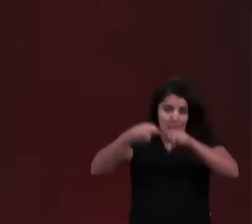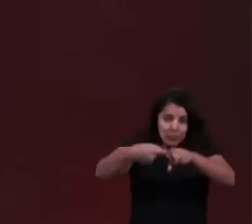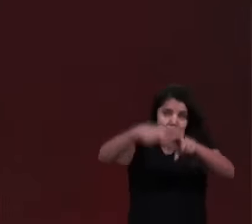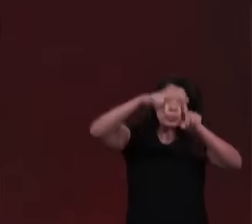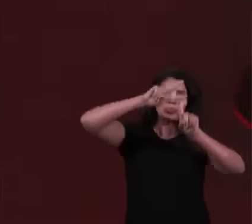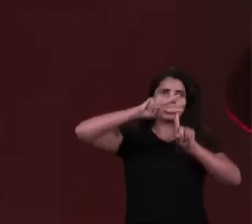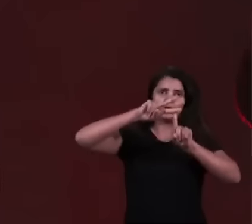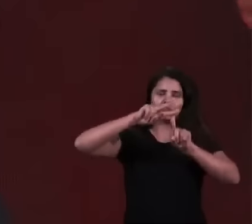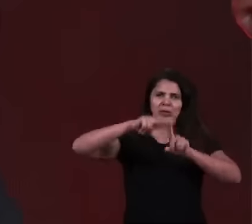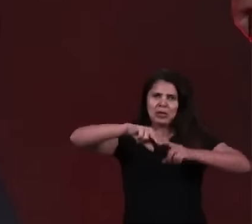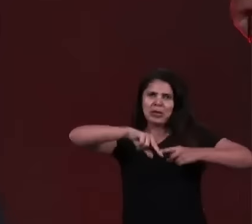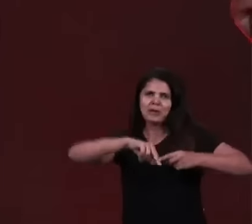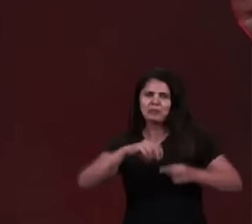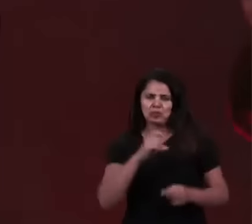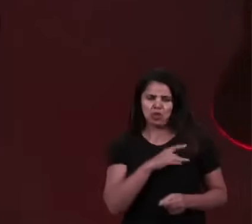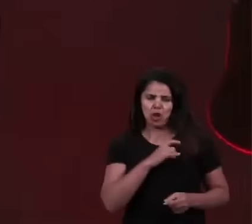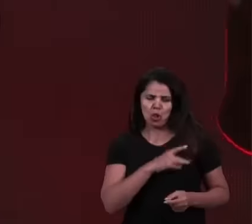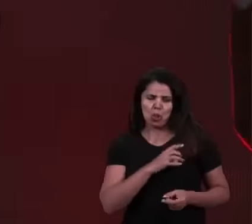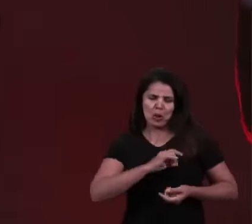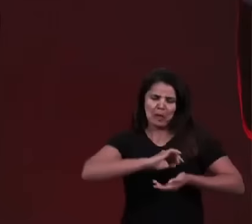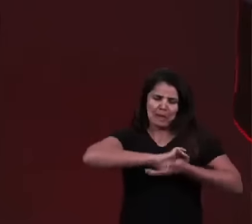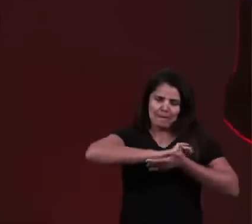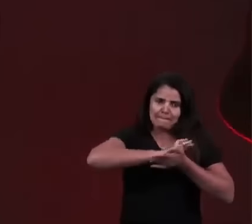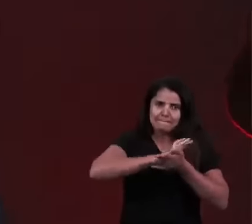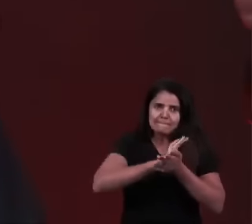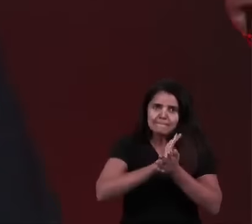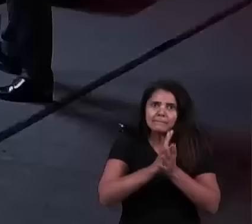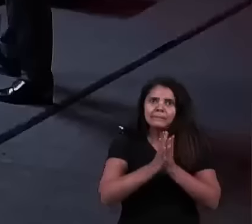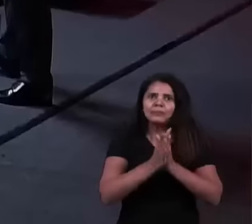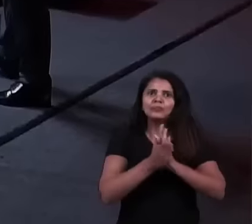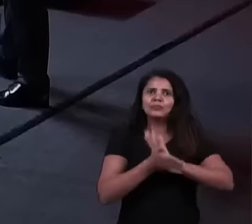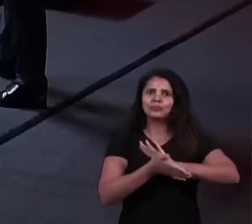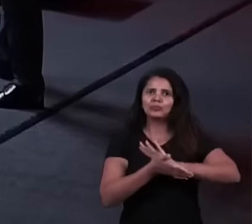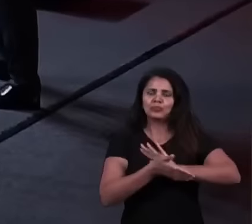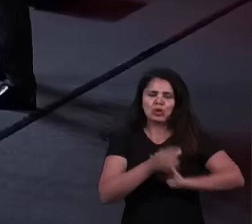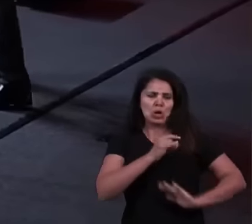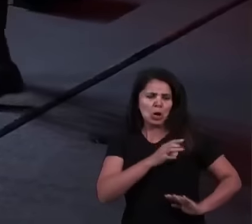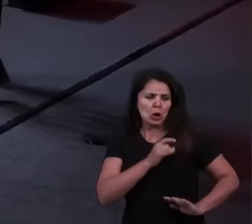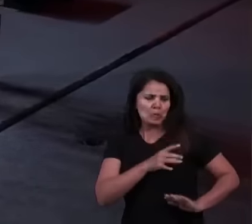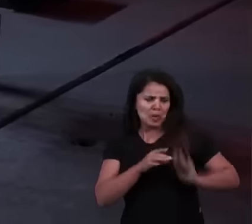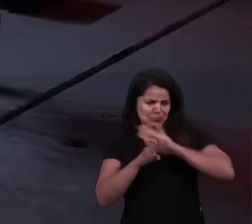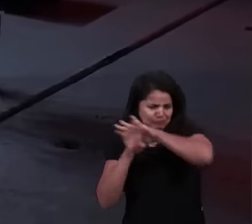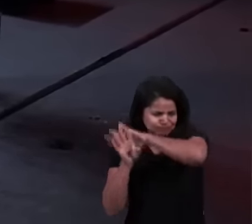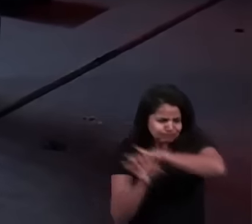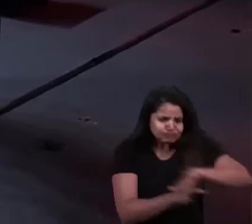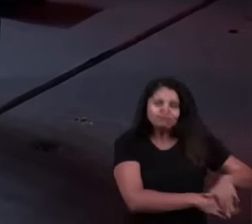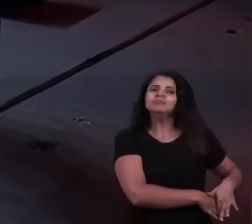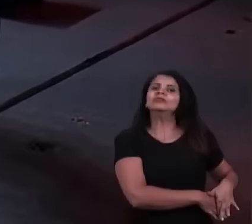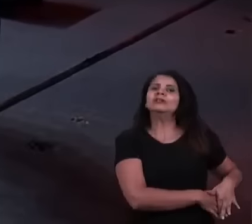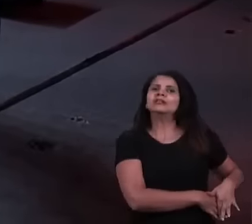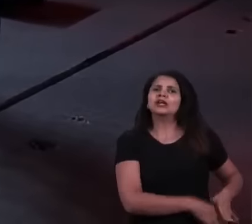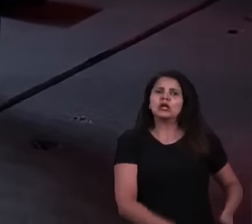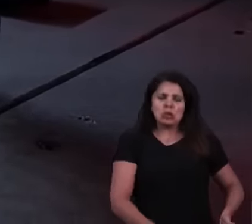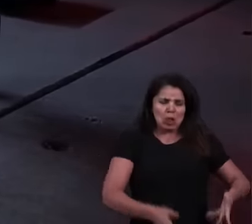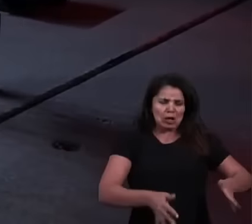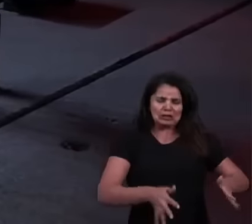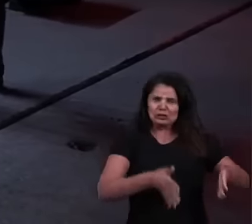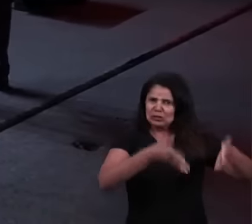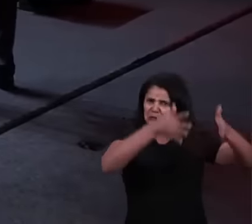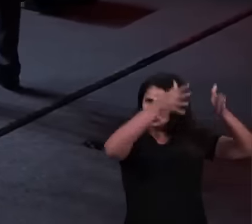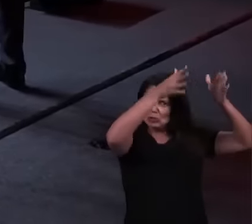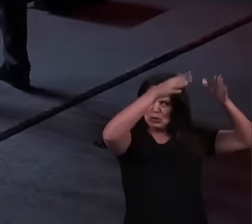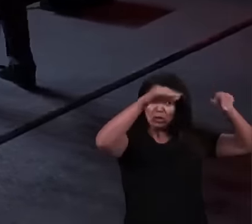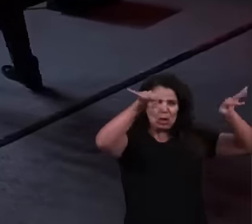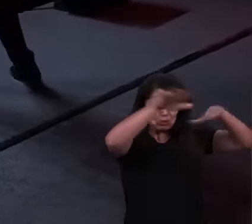Nós quebramos o poder do medo. Medo derreta, medo caia por terra, essa torre de medo caia por